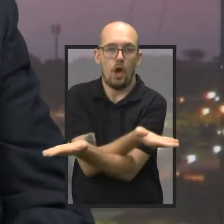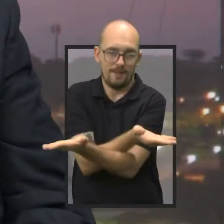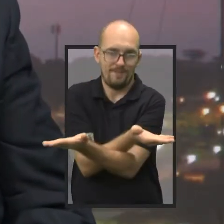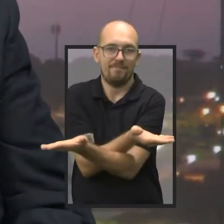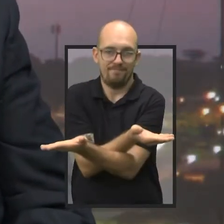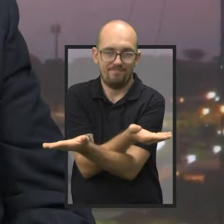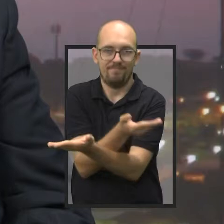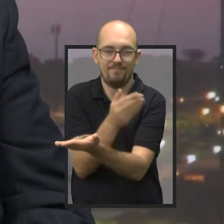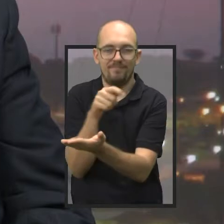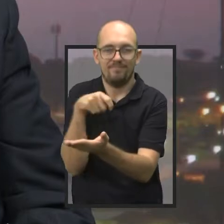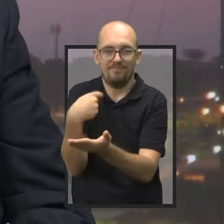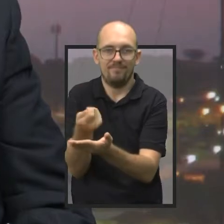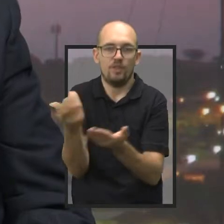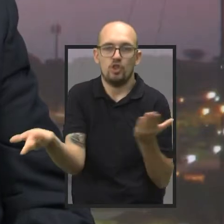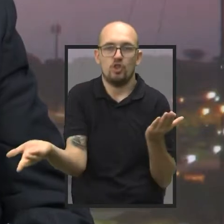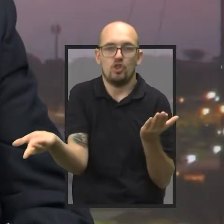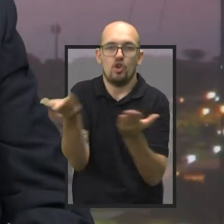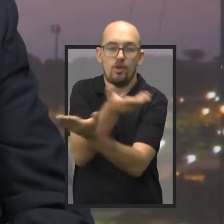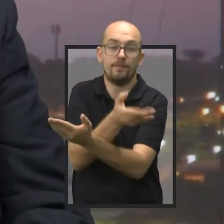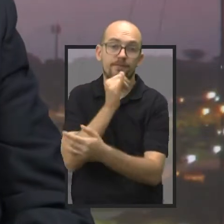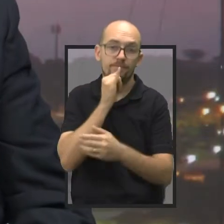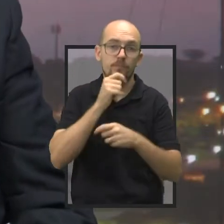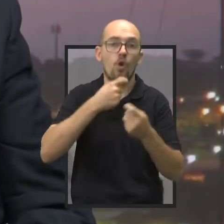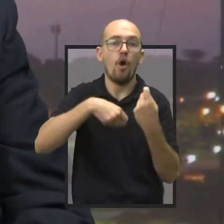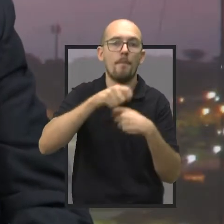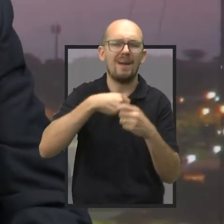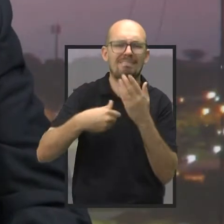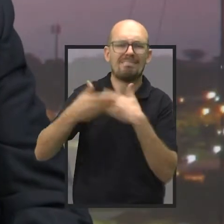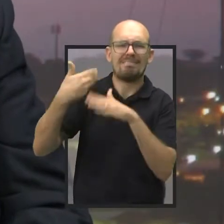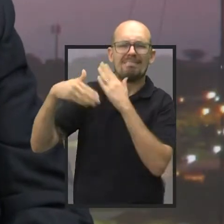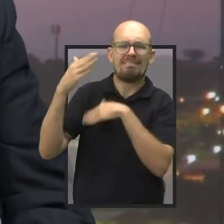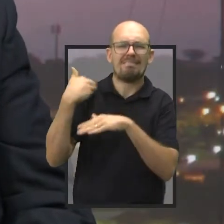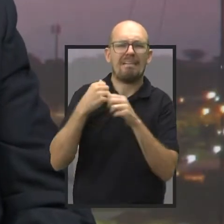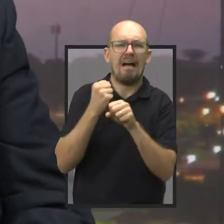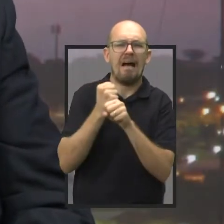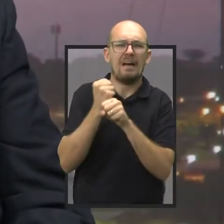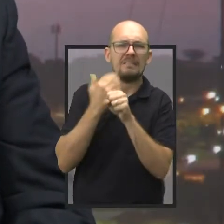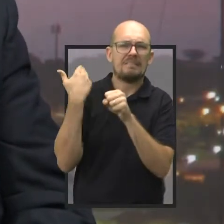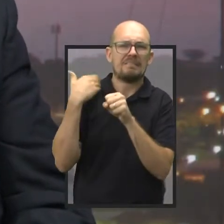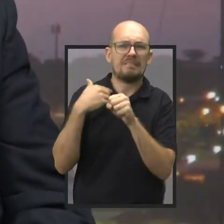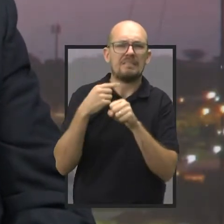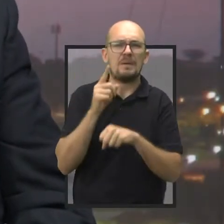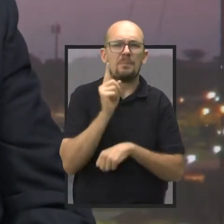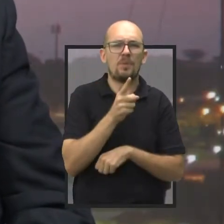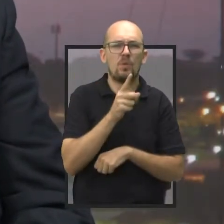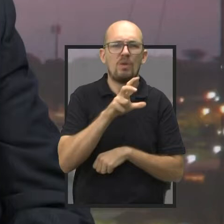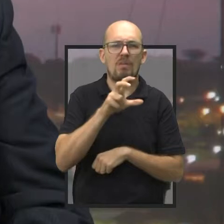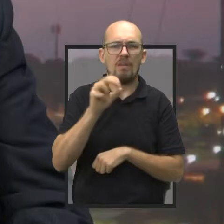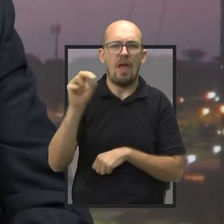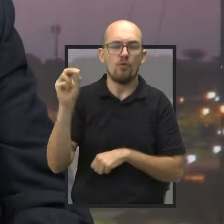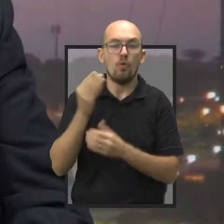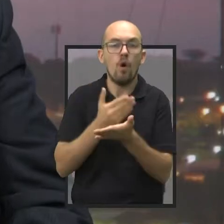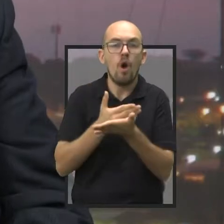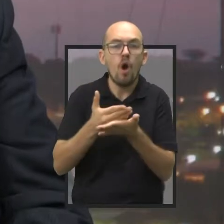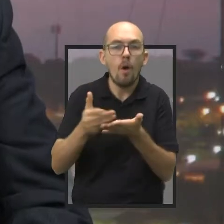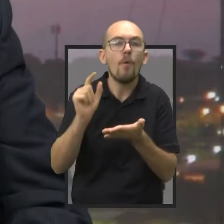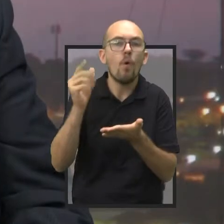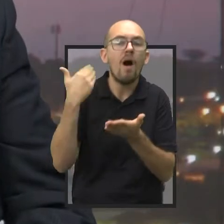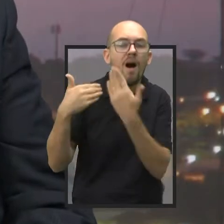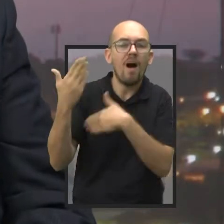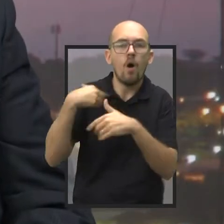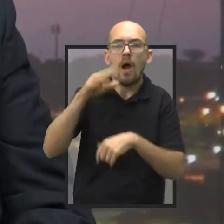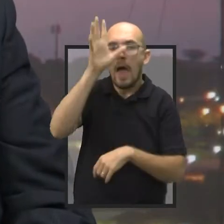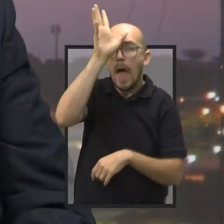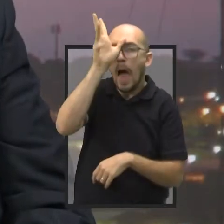economia, o comércio, lá em 1500, o mercantilismo, iniciou-se com trocas, com